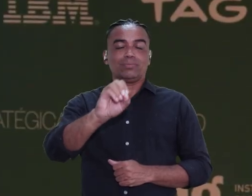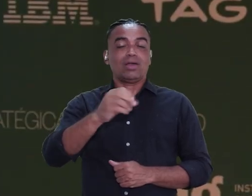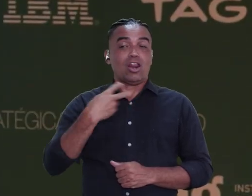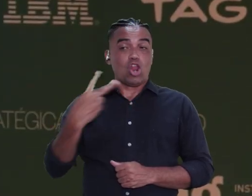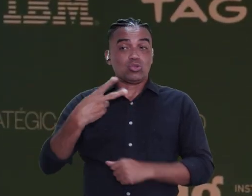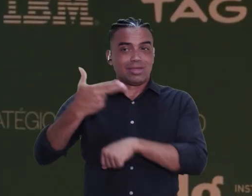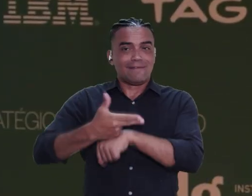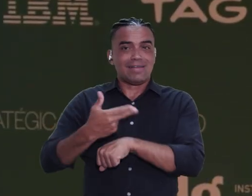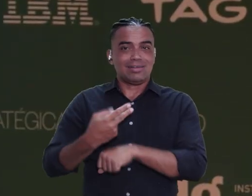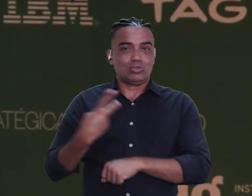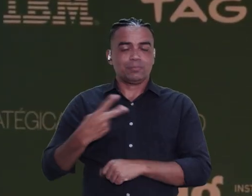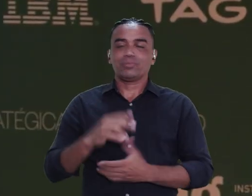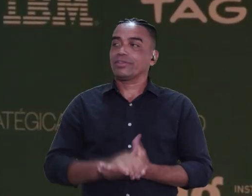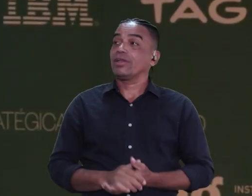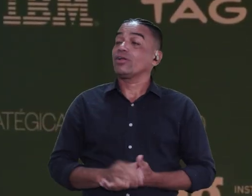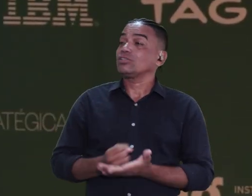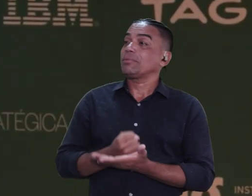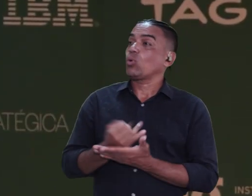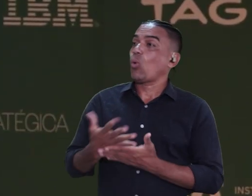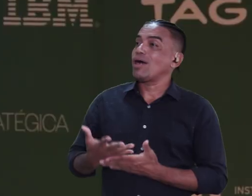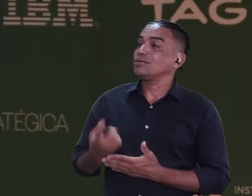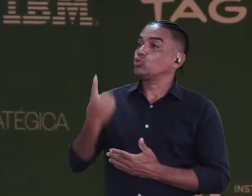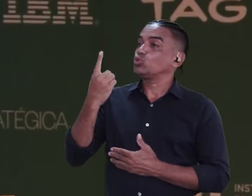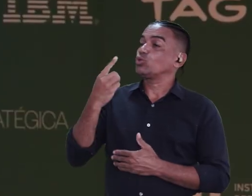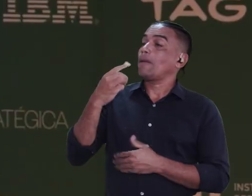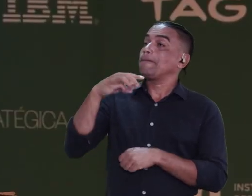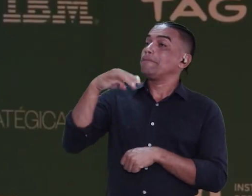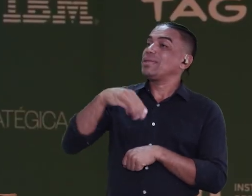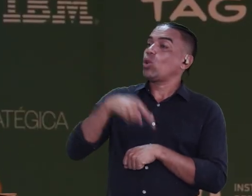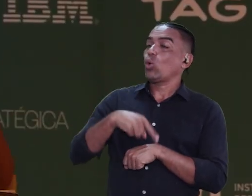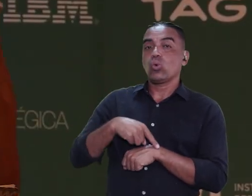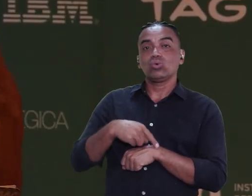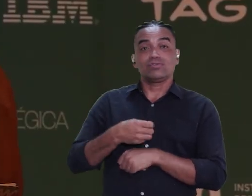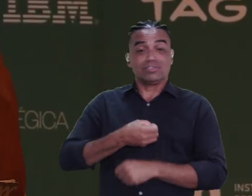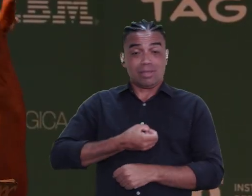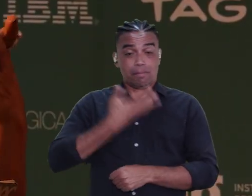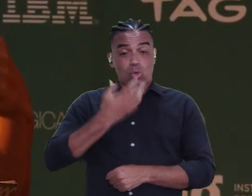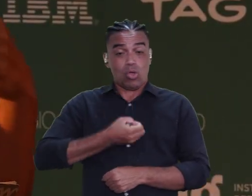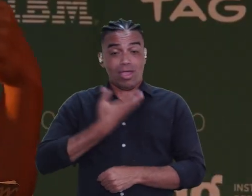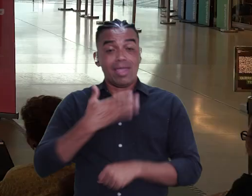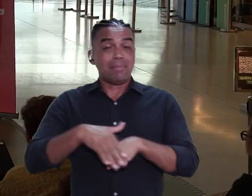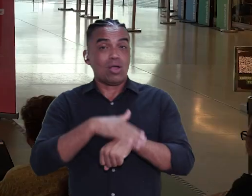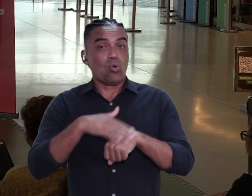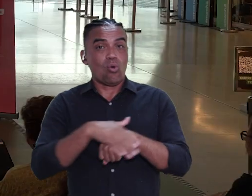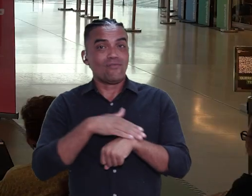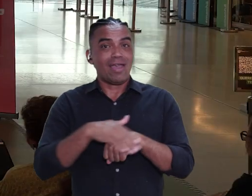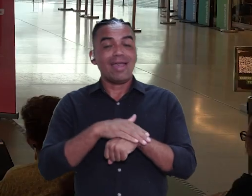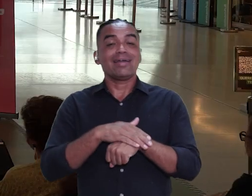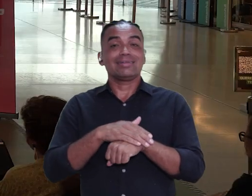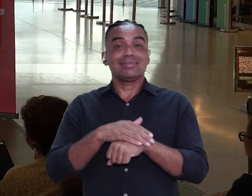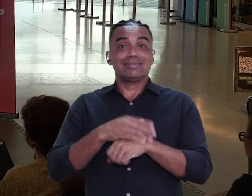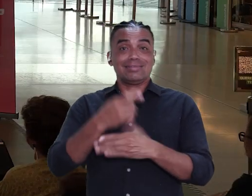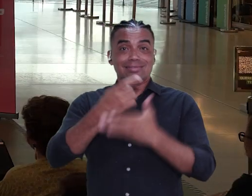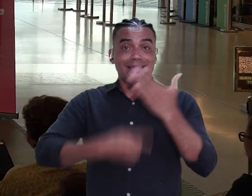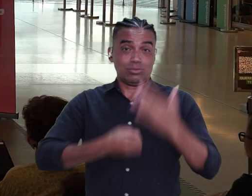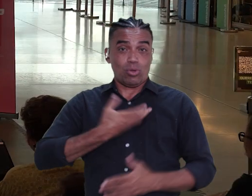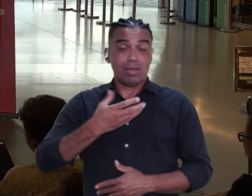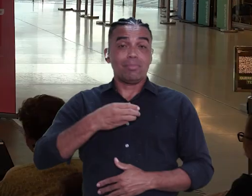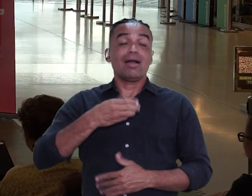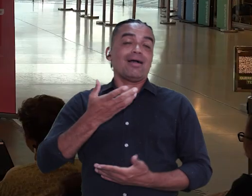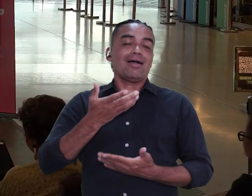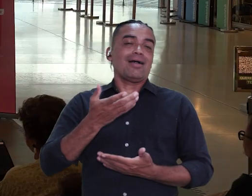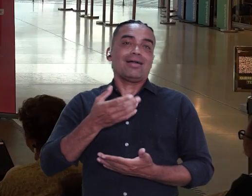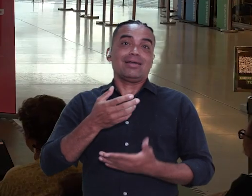quero saber quantos minutos vai levar para você, num poema, numa conversa sobre No Meio do Caminho, falar